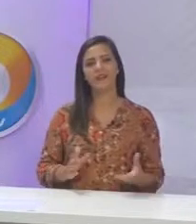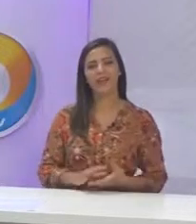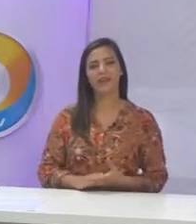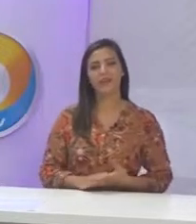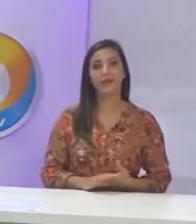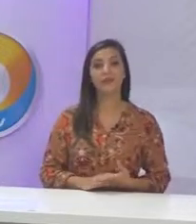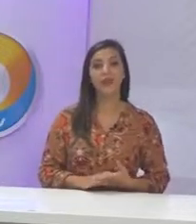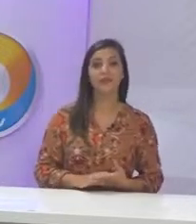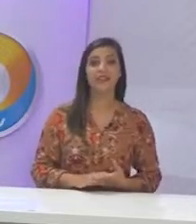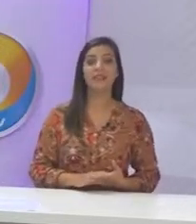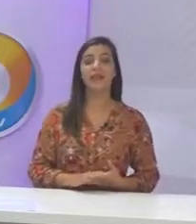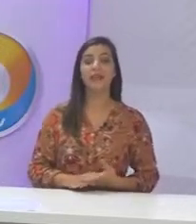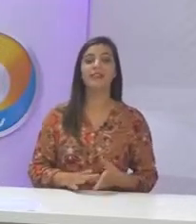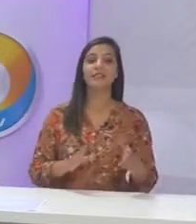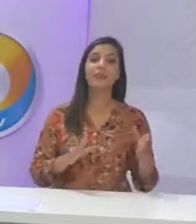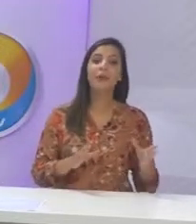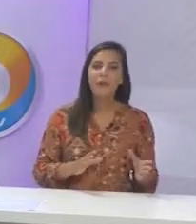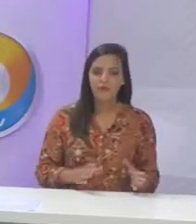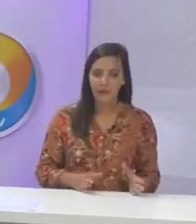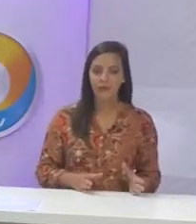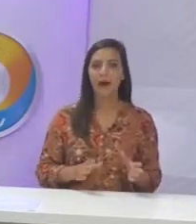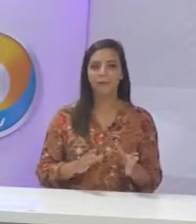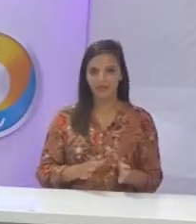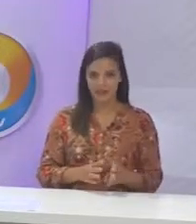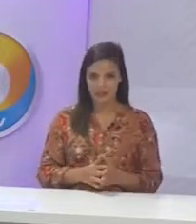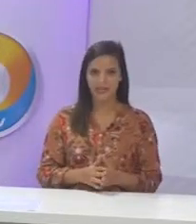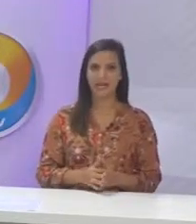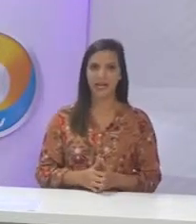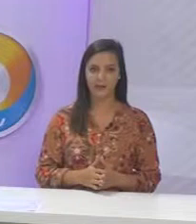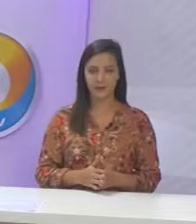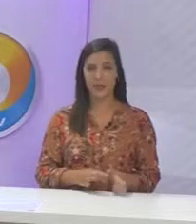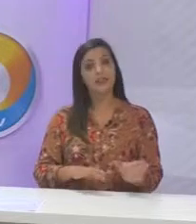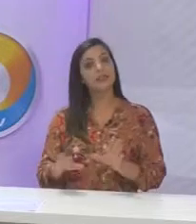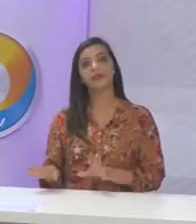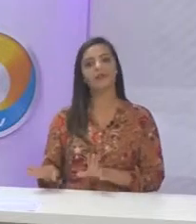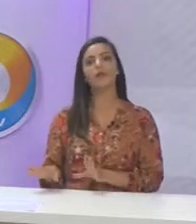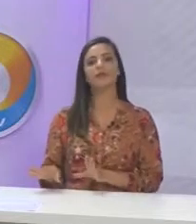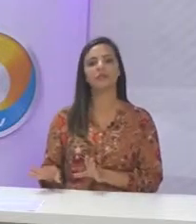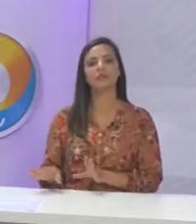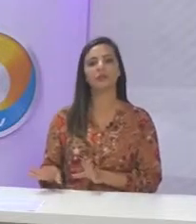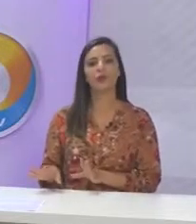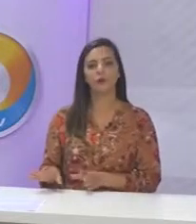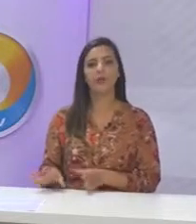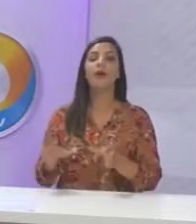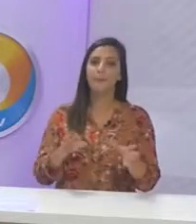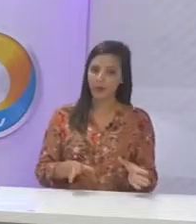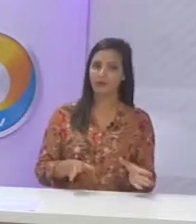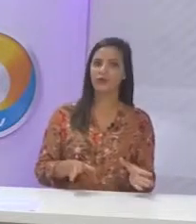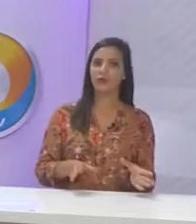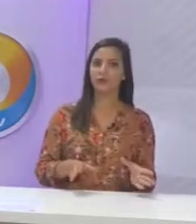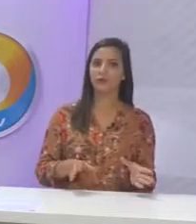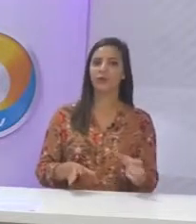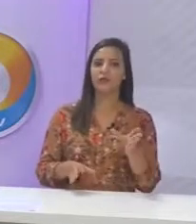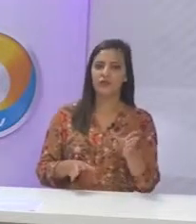feira à tv unifev exibir a sessão ao vivo a partir das seis da tarde se você não conseguiu assistir ontem pode